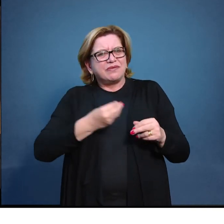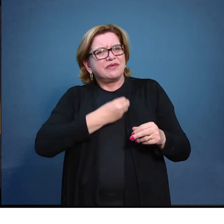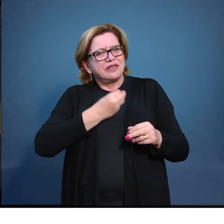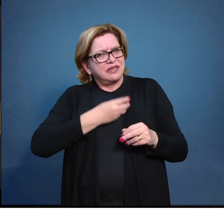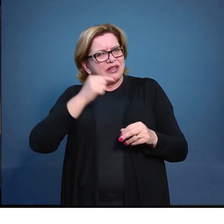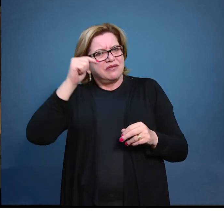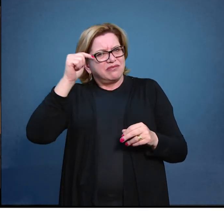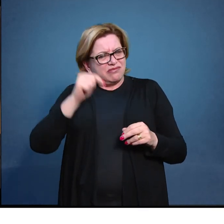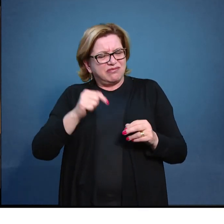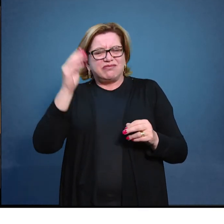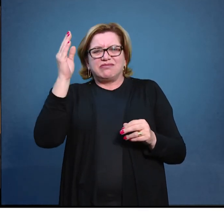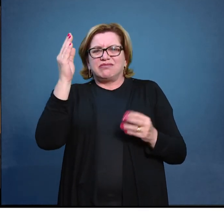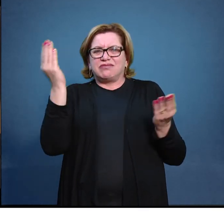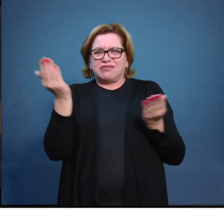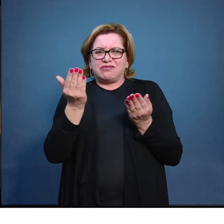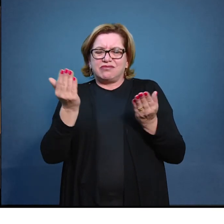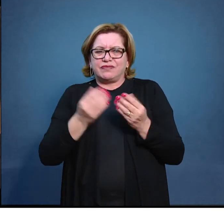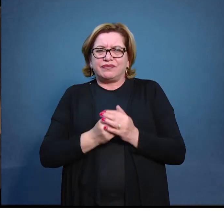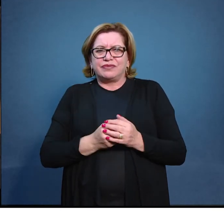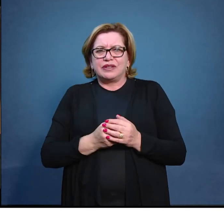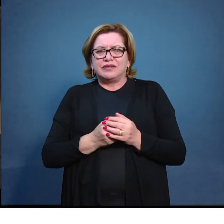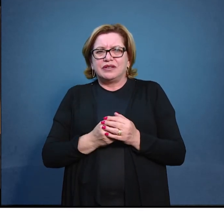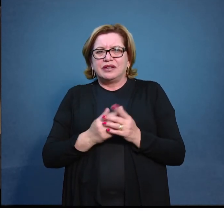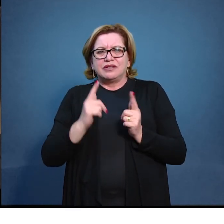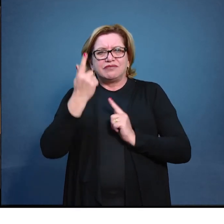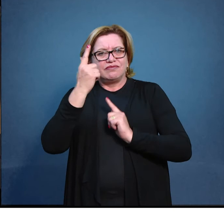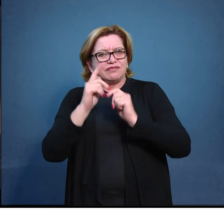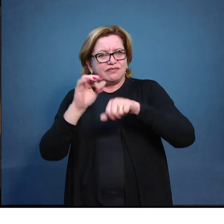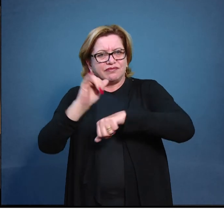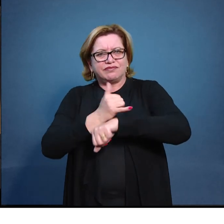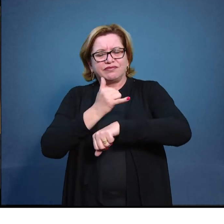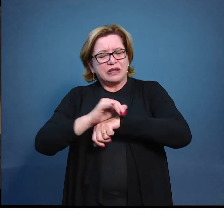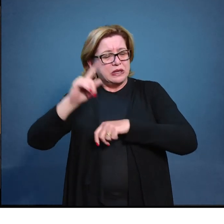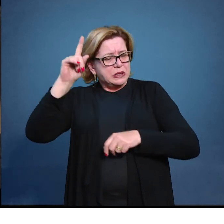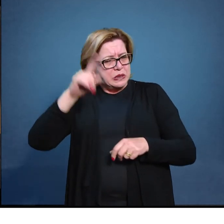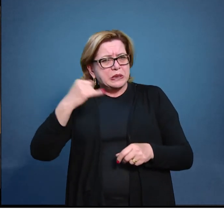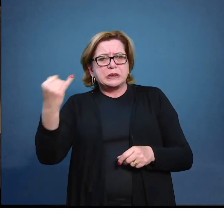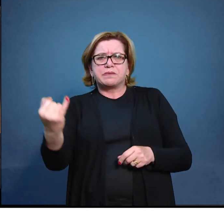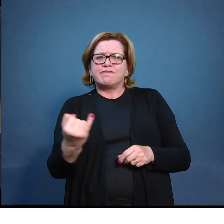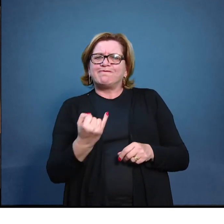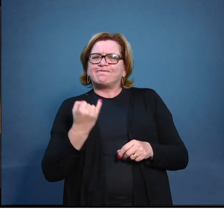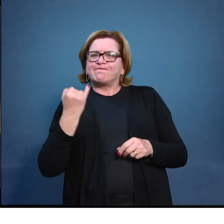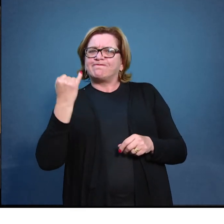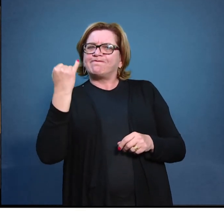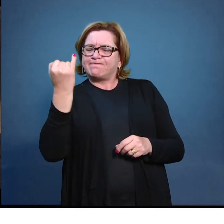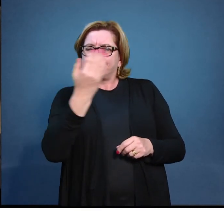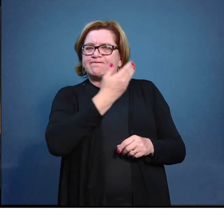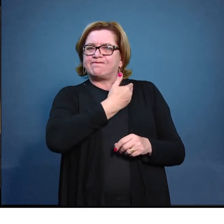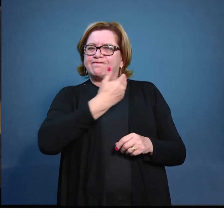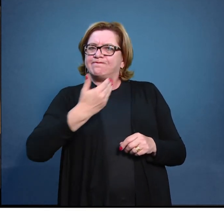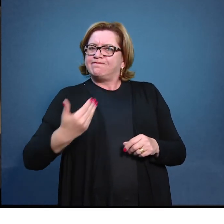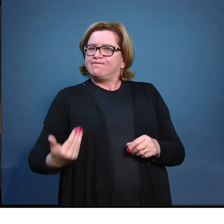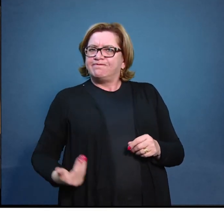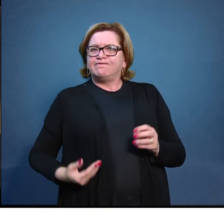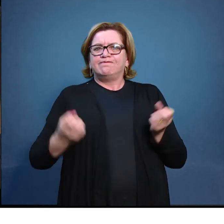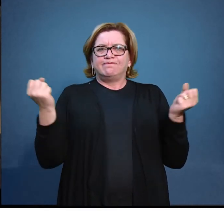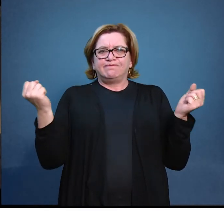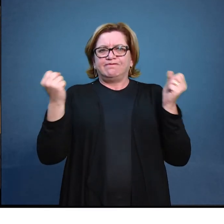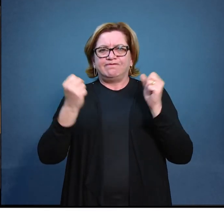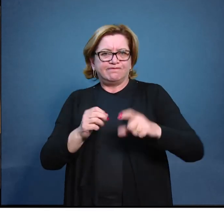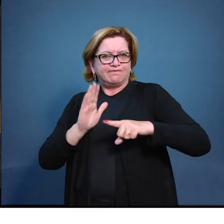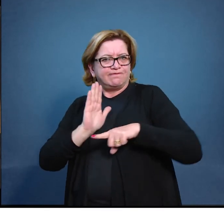crise atualmente, a gestão estratégica é fundamental para que os governos possam dar